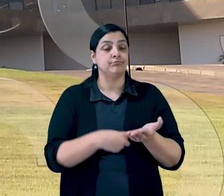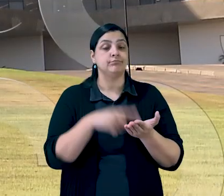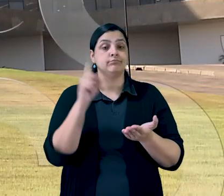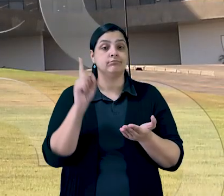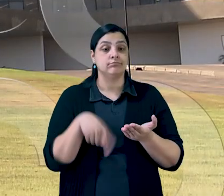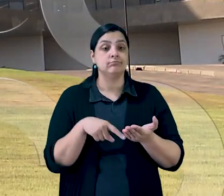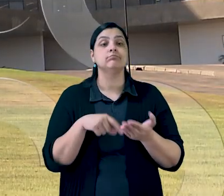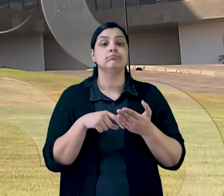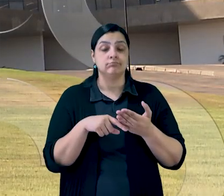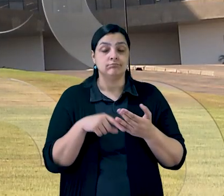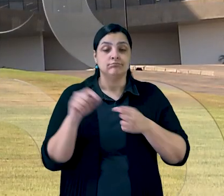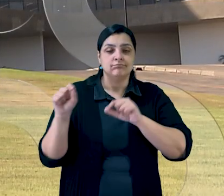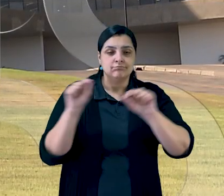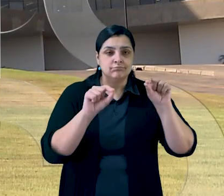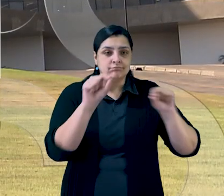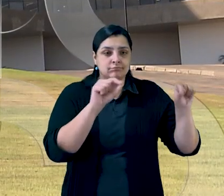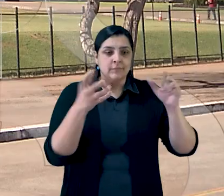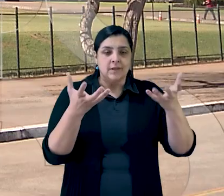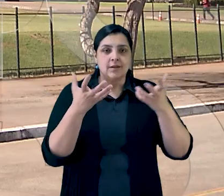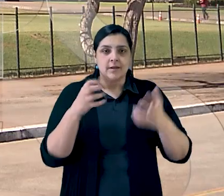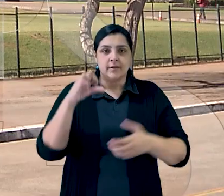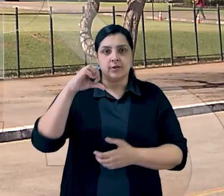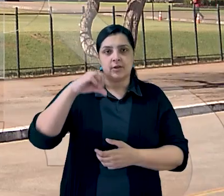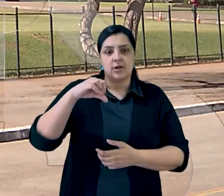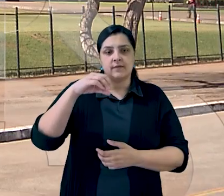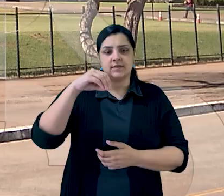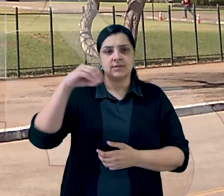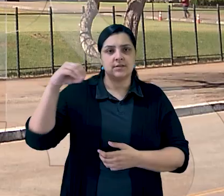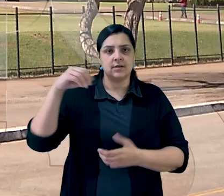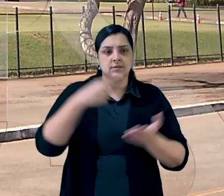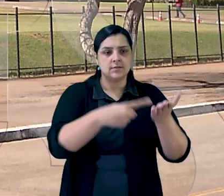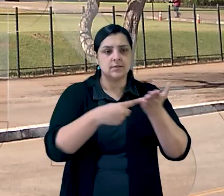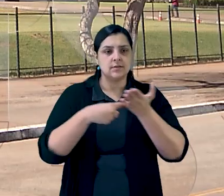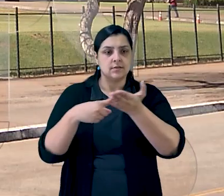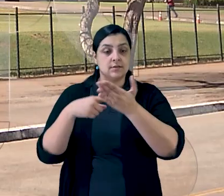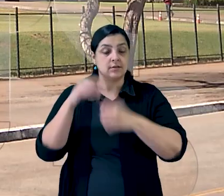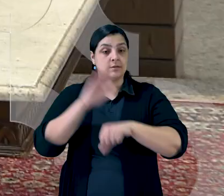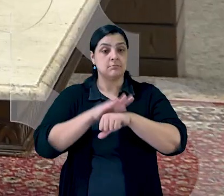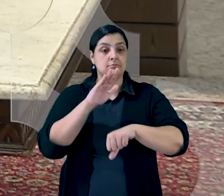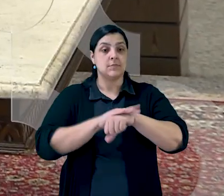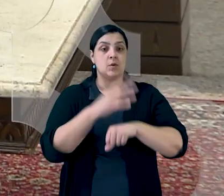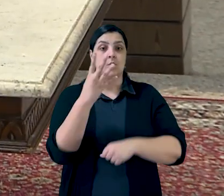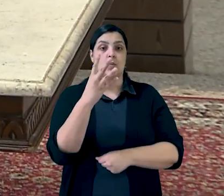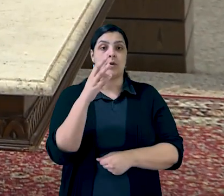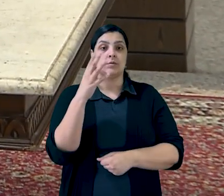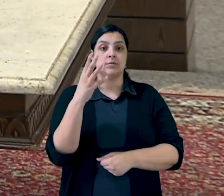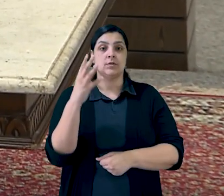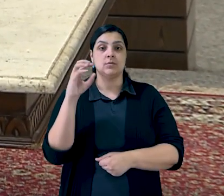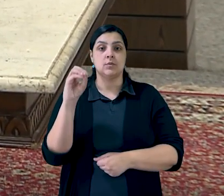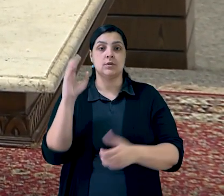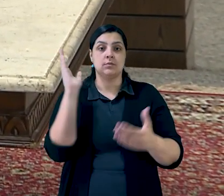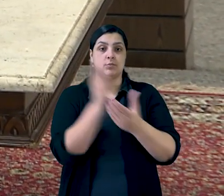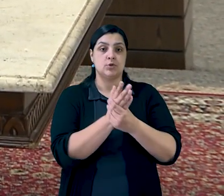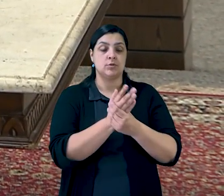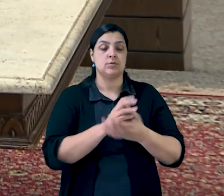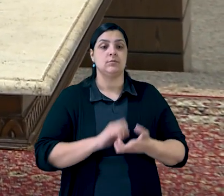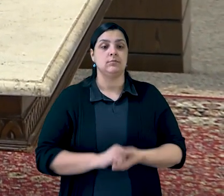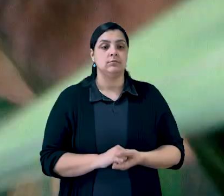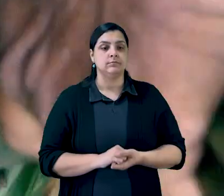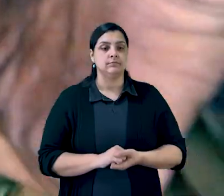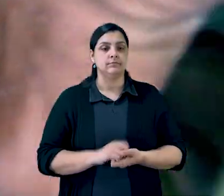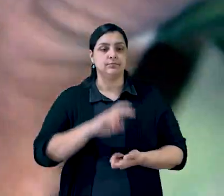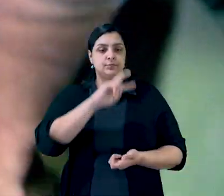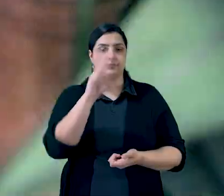acerto faz parte de um grande mutirão que visa atingir 900 conciliações oriundas de 440